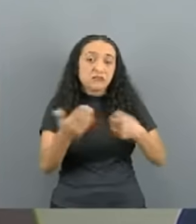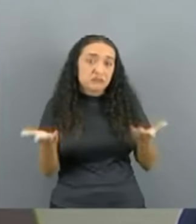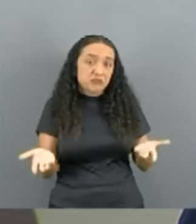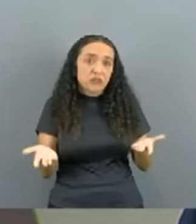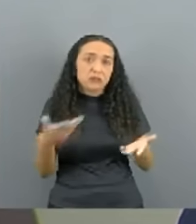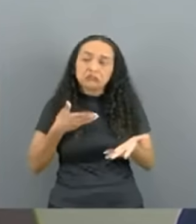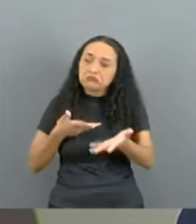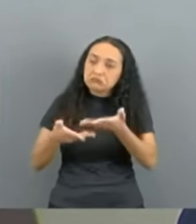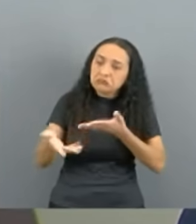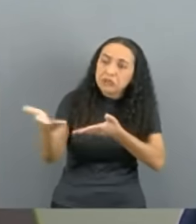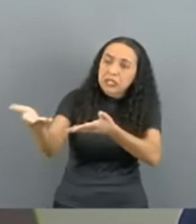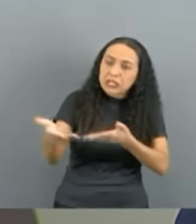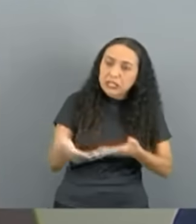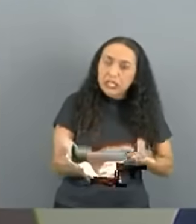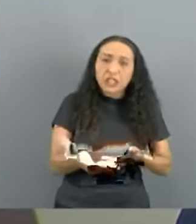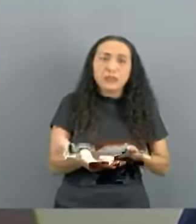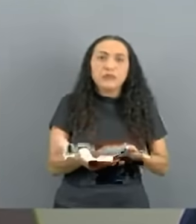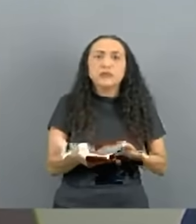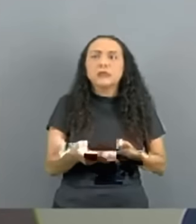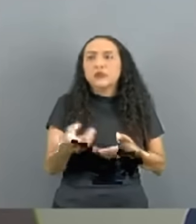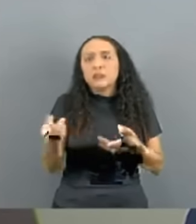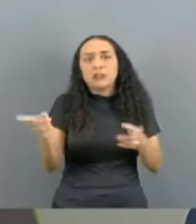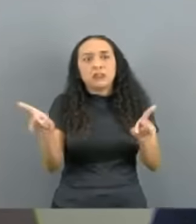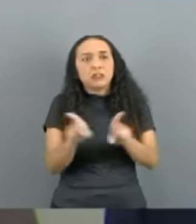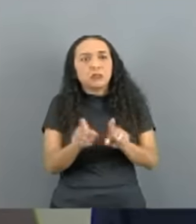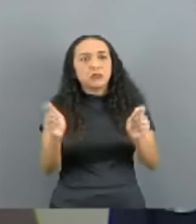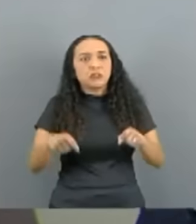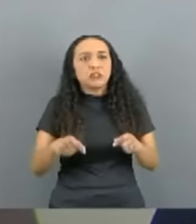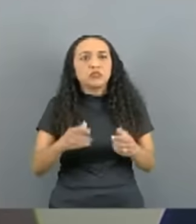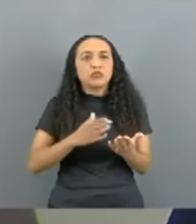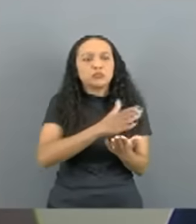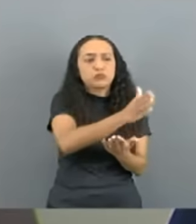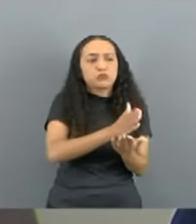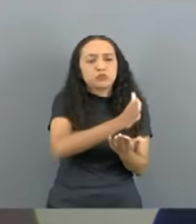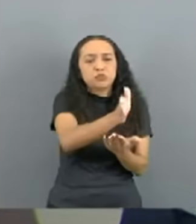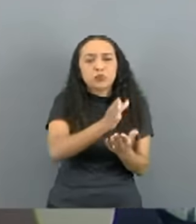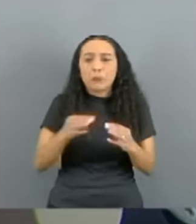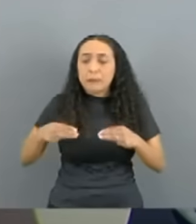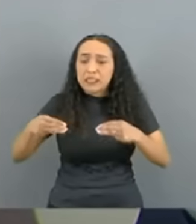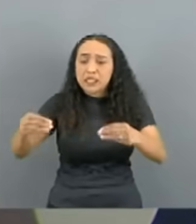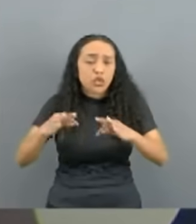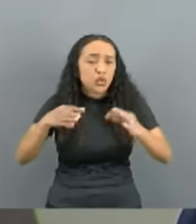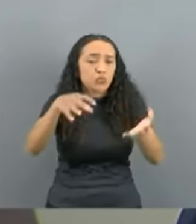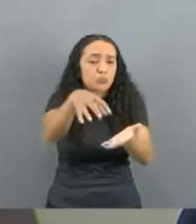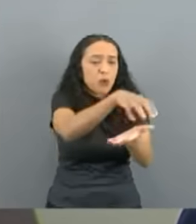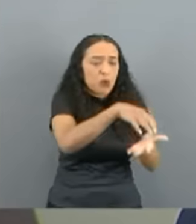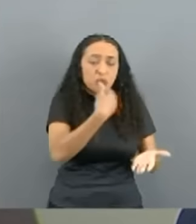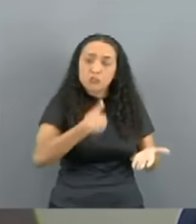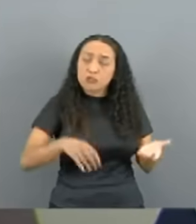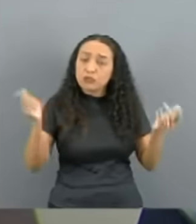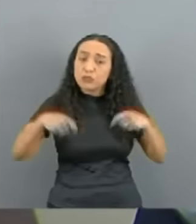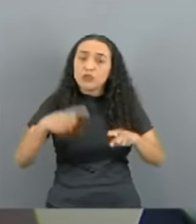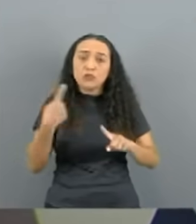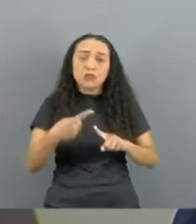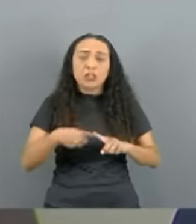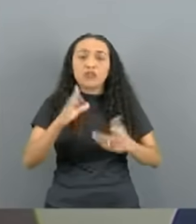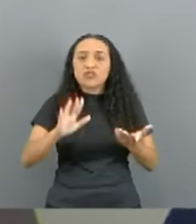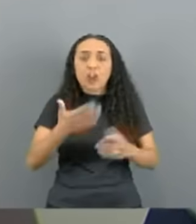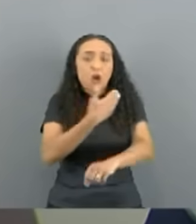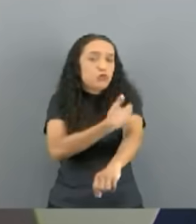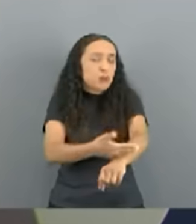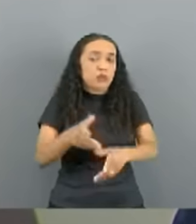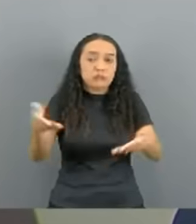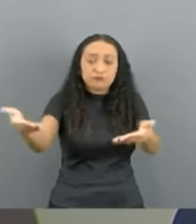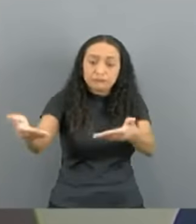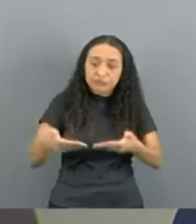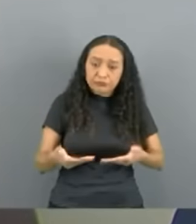Recebo a CONTAG, ela deve ter percorrido todos os ministérios, todos os órgãos públicos, porque é uma praxe